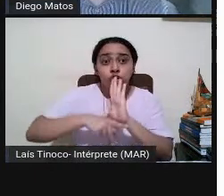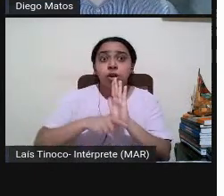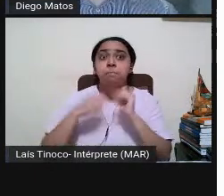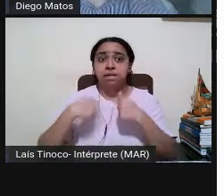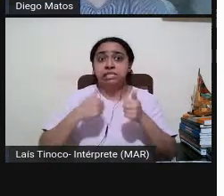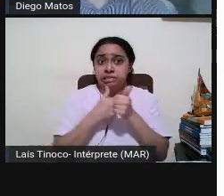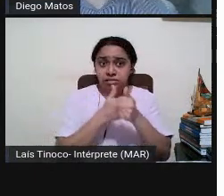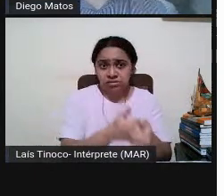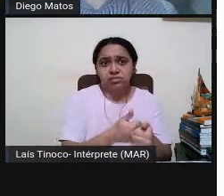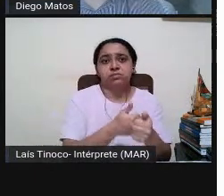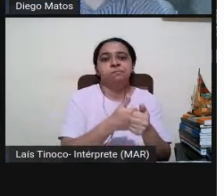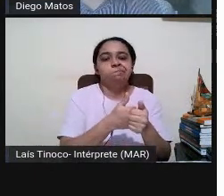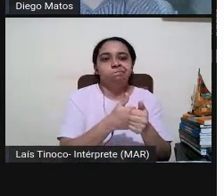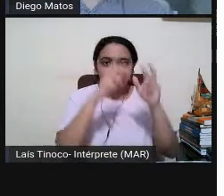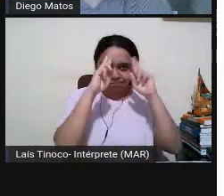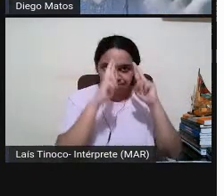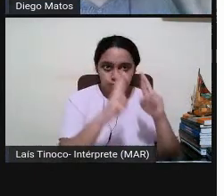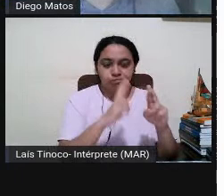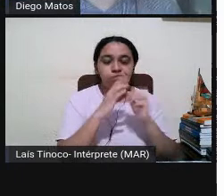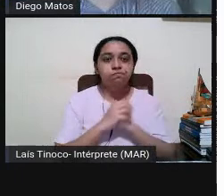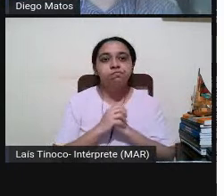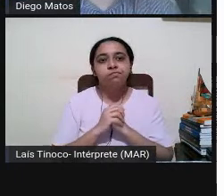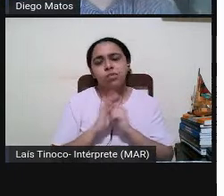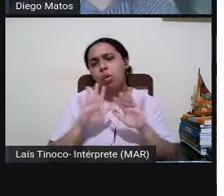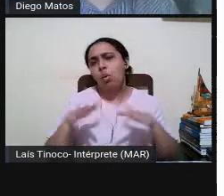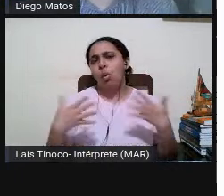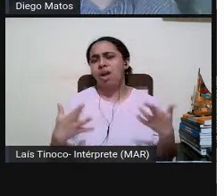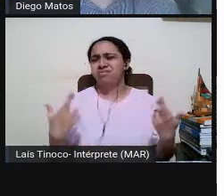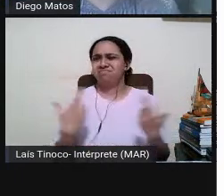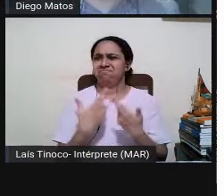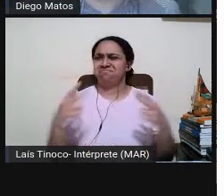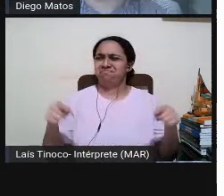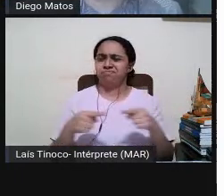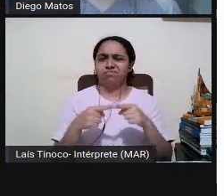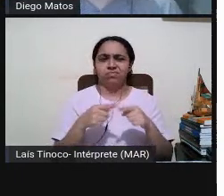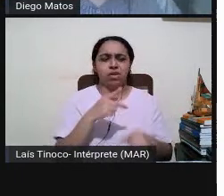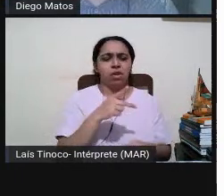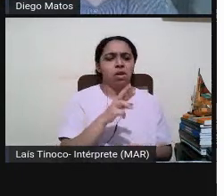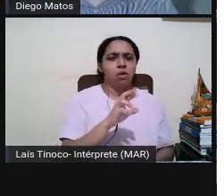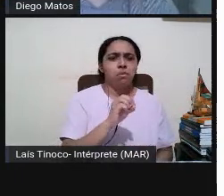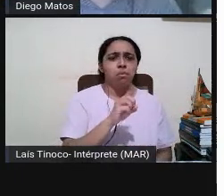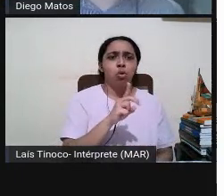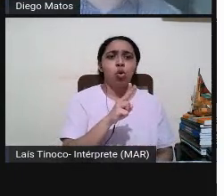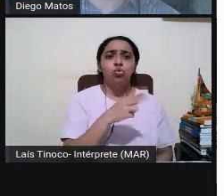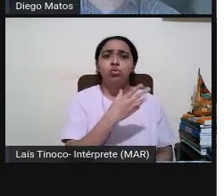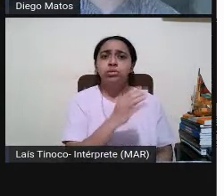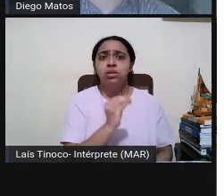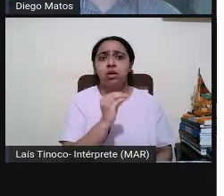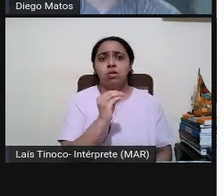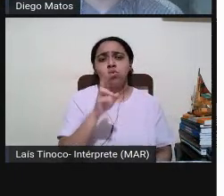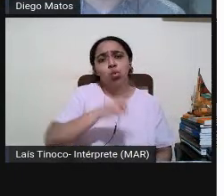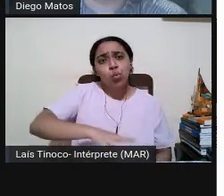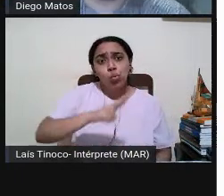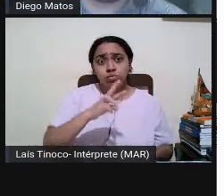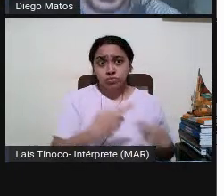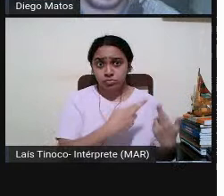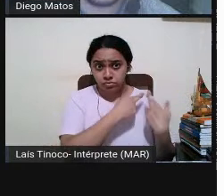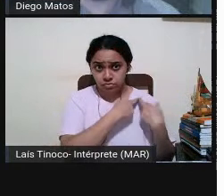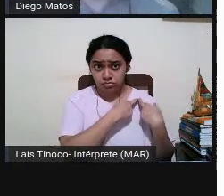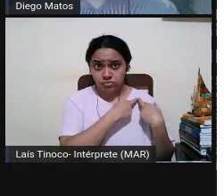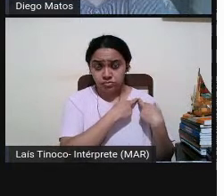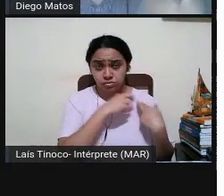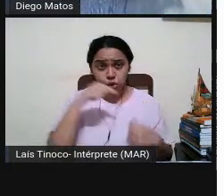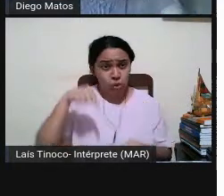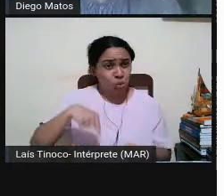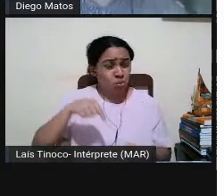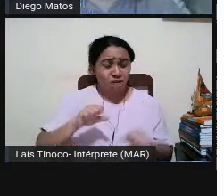tá é e qual é a relação afinal de contas com produção e consumo sustentável no caso do nosso Estado nosso estado é um estado predominantemente